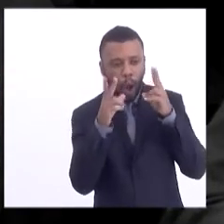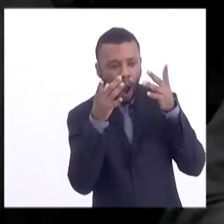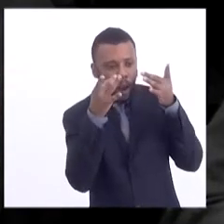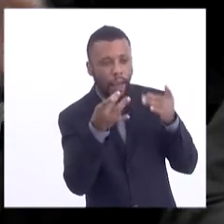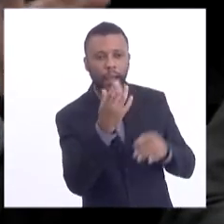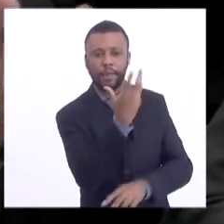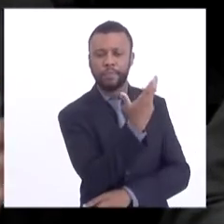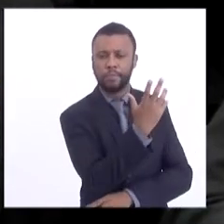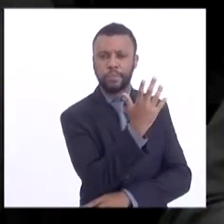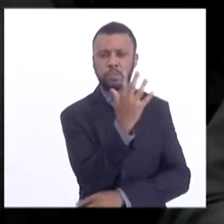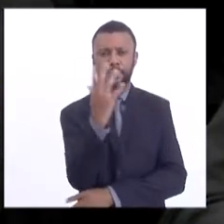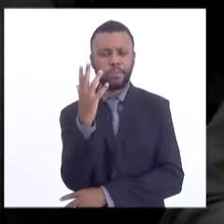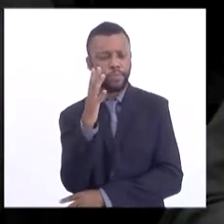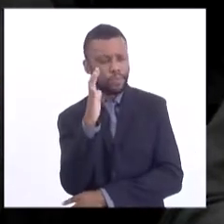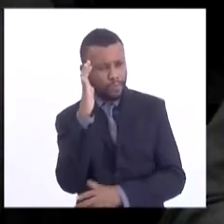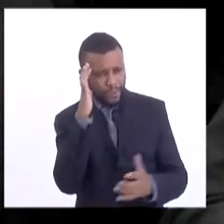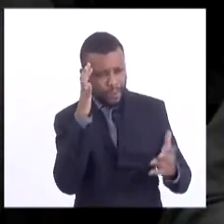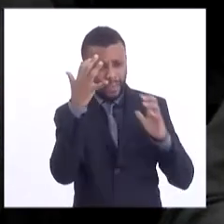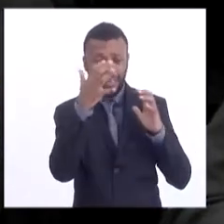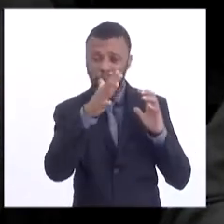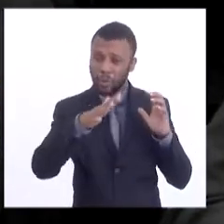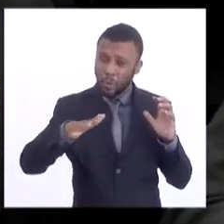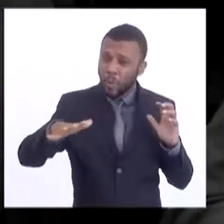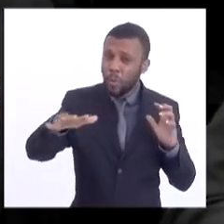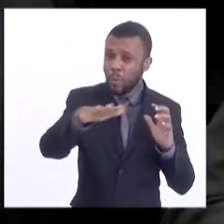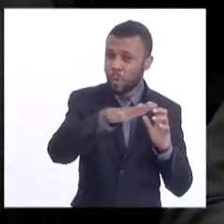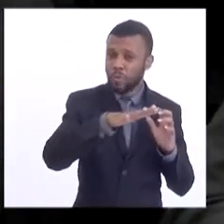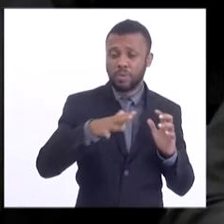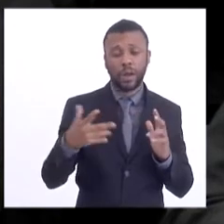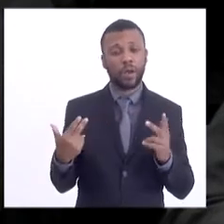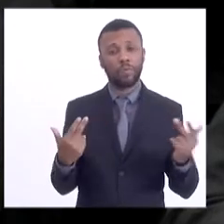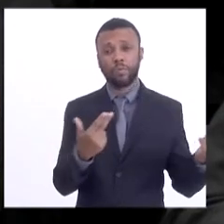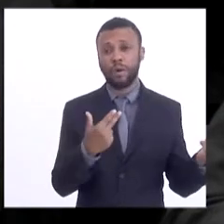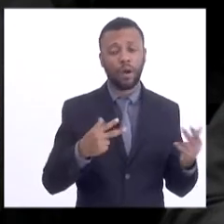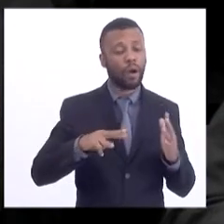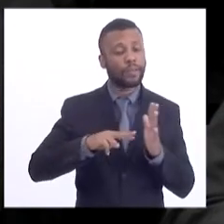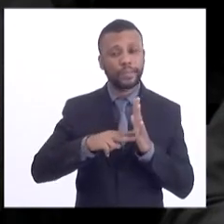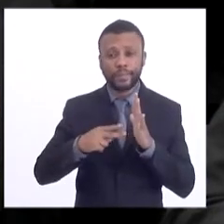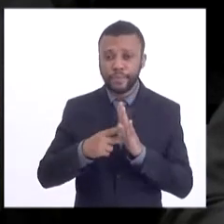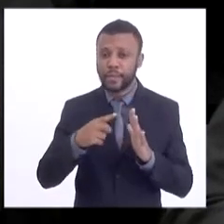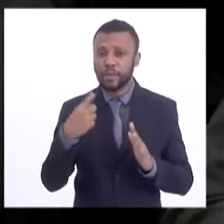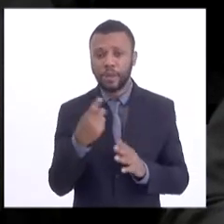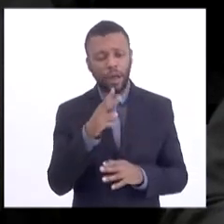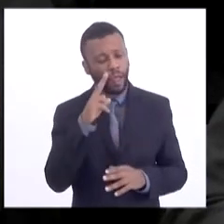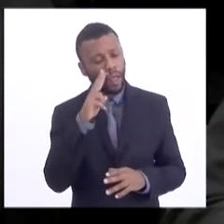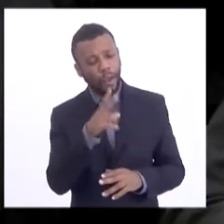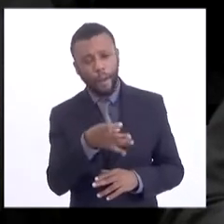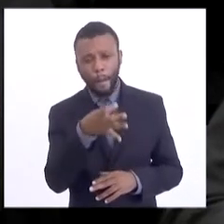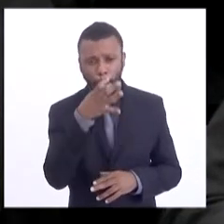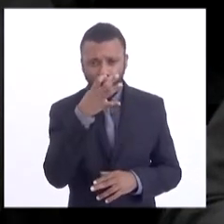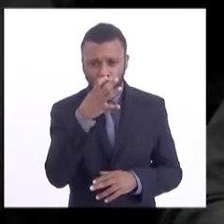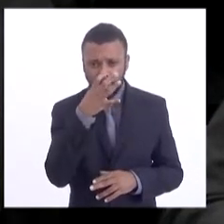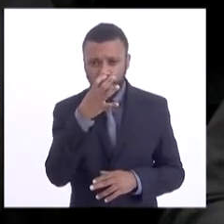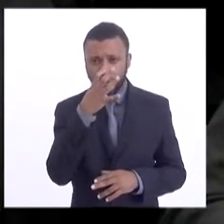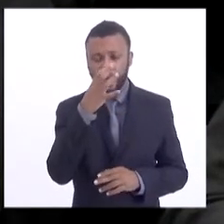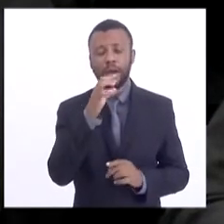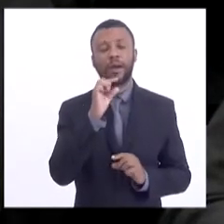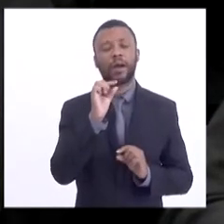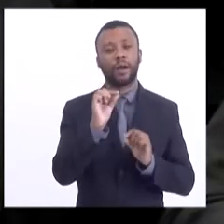uma floresta de uma situação como essa significa a gente olhar o que que o